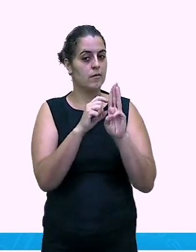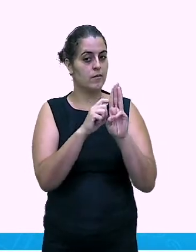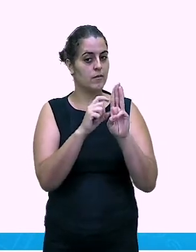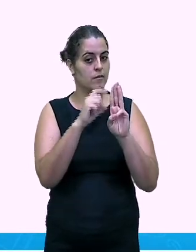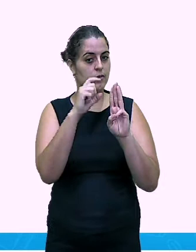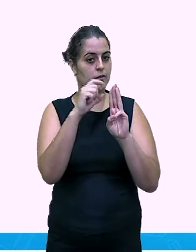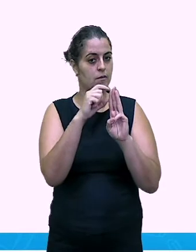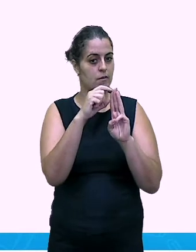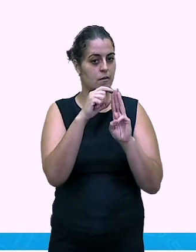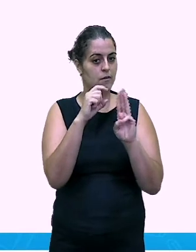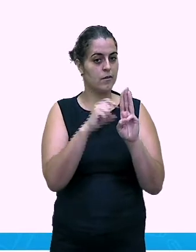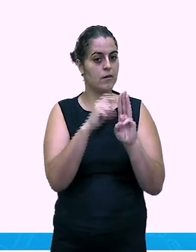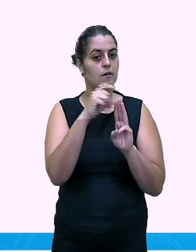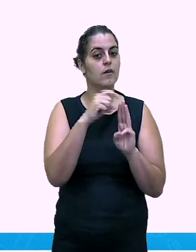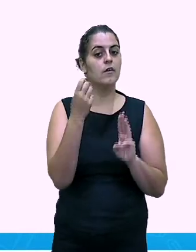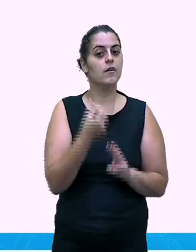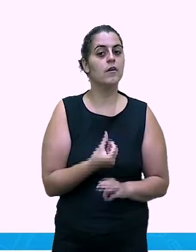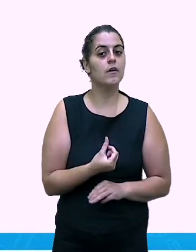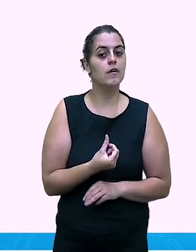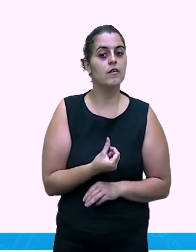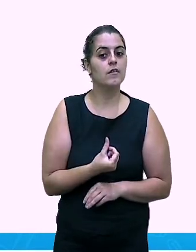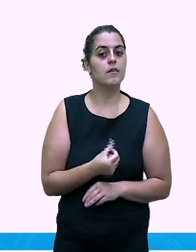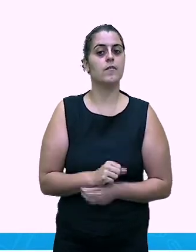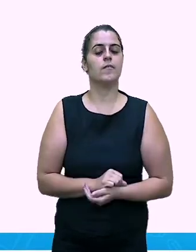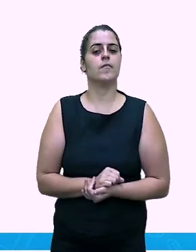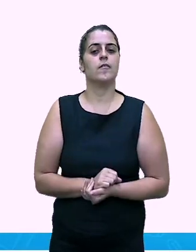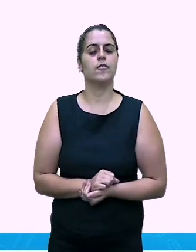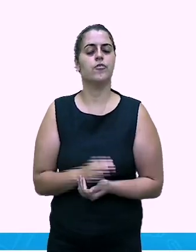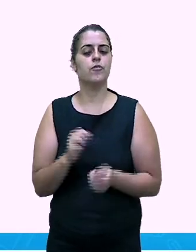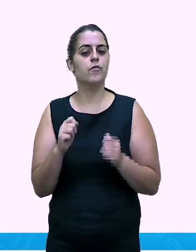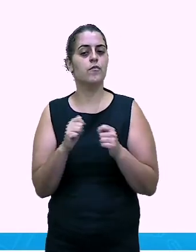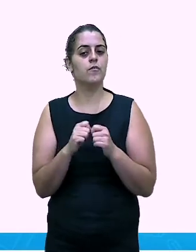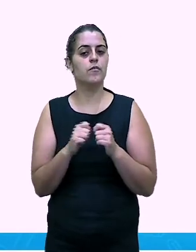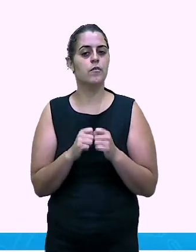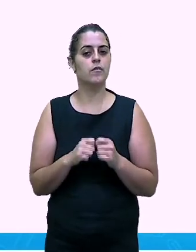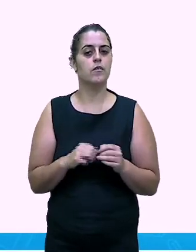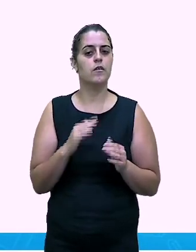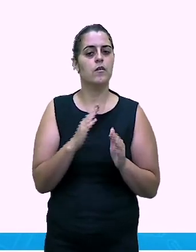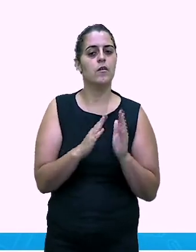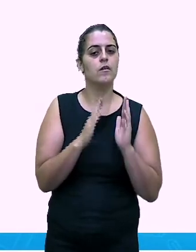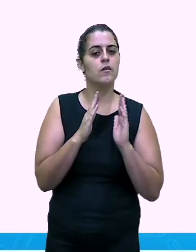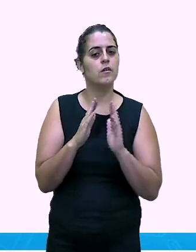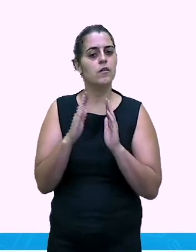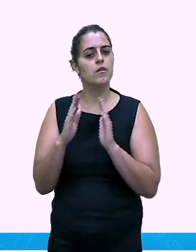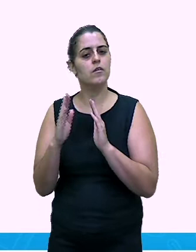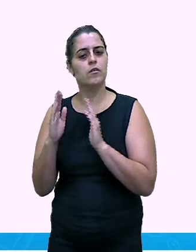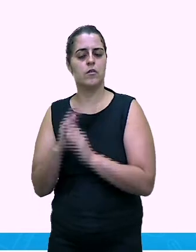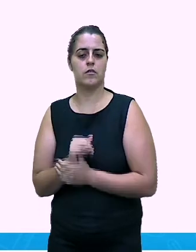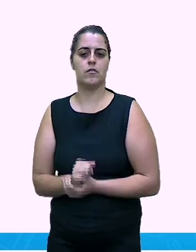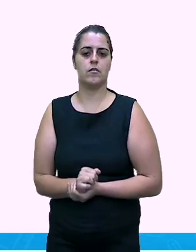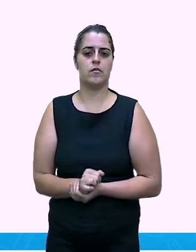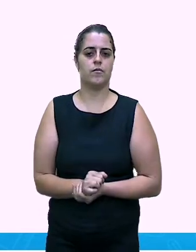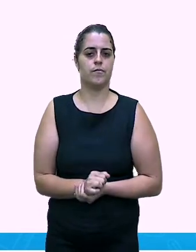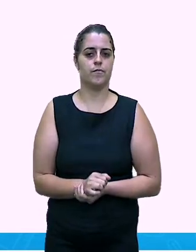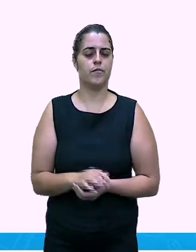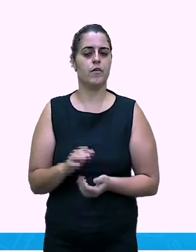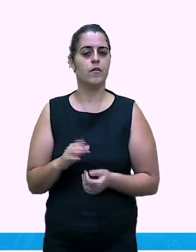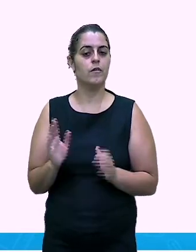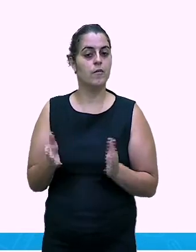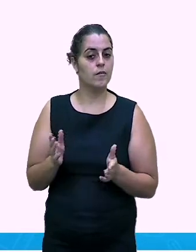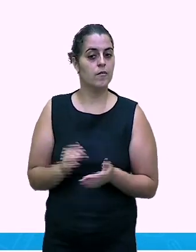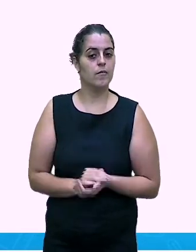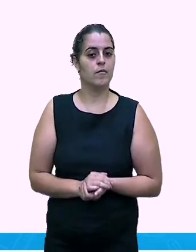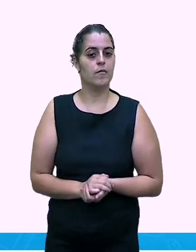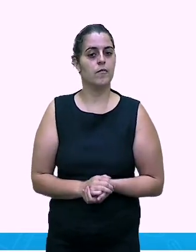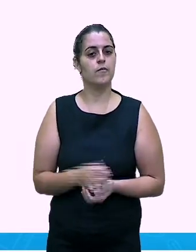onde? Pelo número 6, que está aqui na centena. E a gente vai fazendo cada processo que tem que fazer. Nesse momento aqui, eu